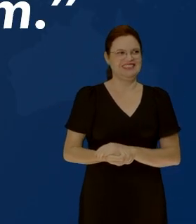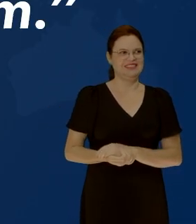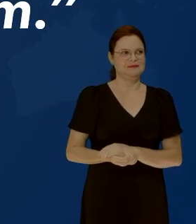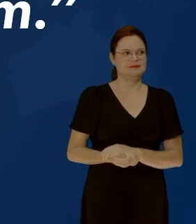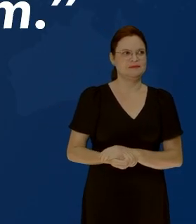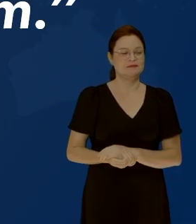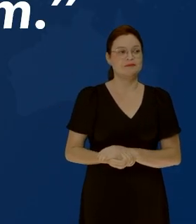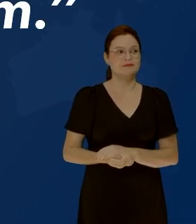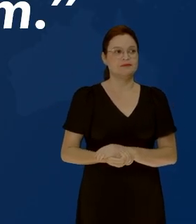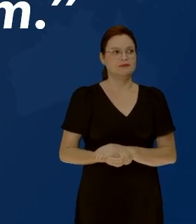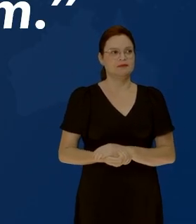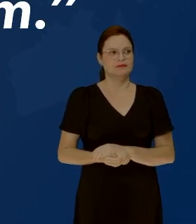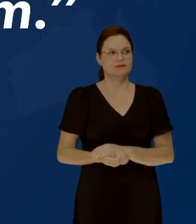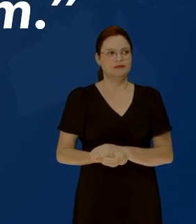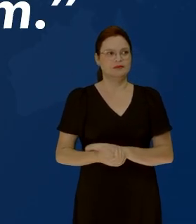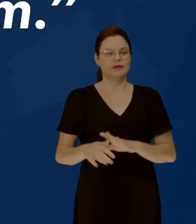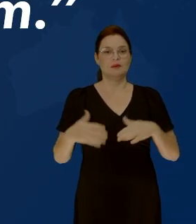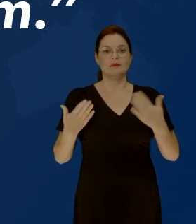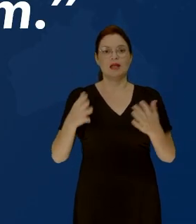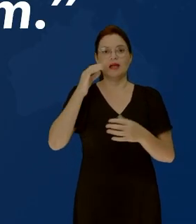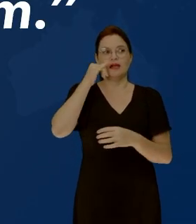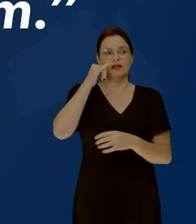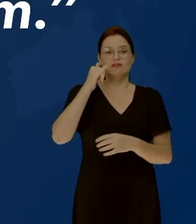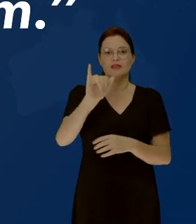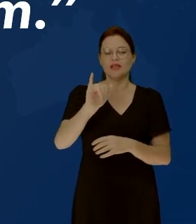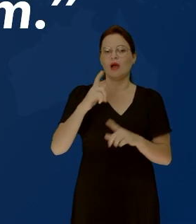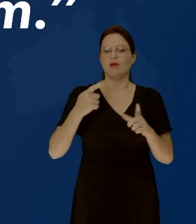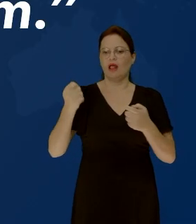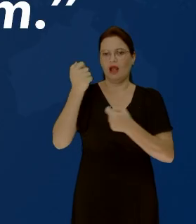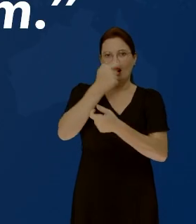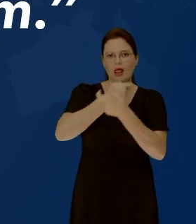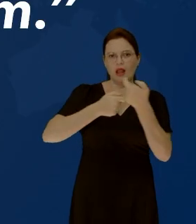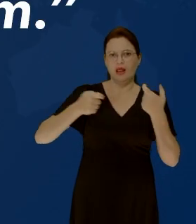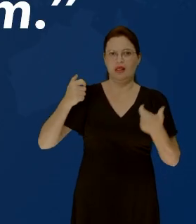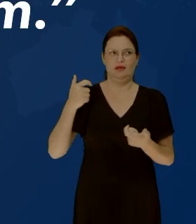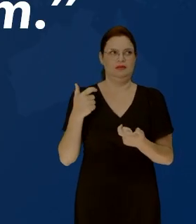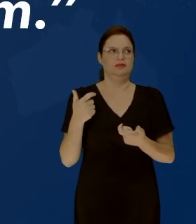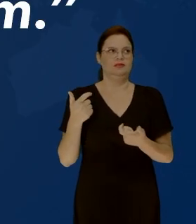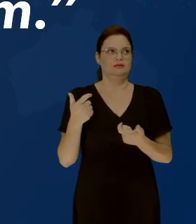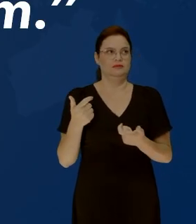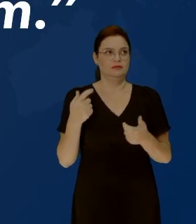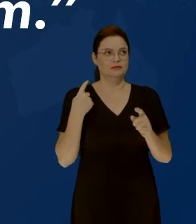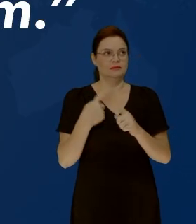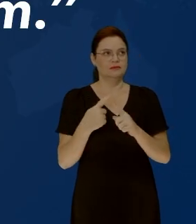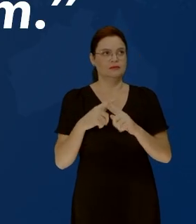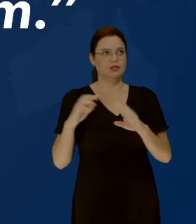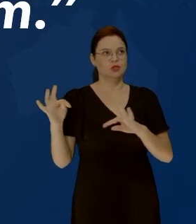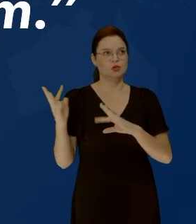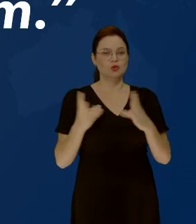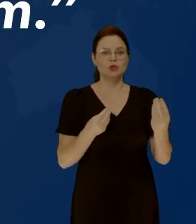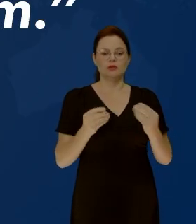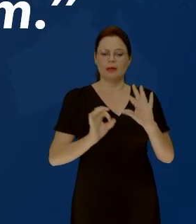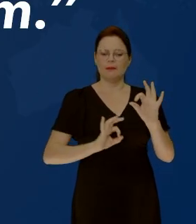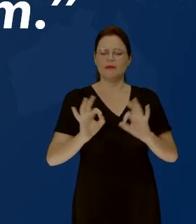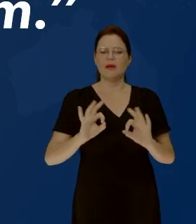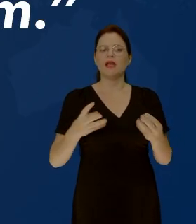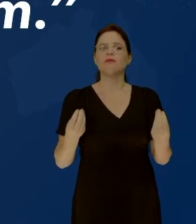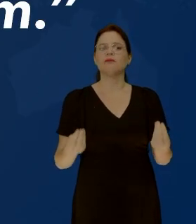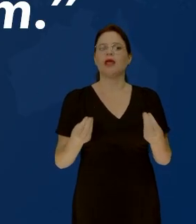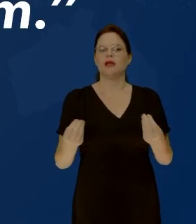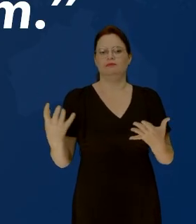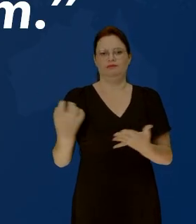De evitar ser enganado. Não deixar, porque tudo está sendo preparado para a última hora.